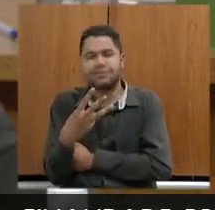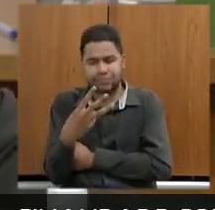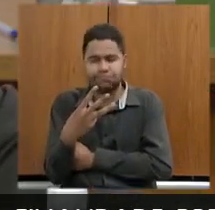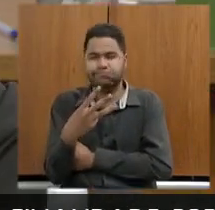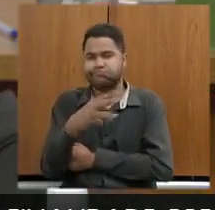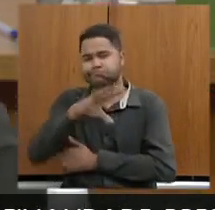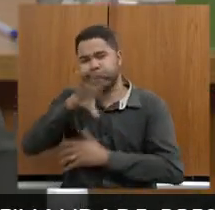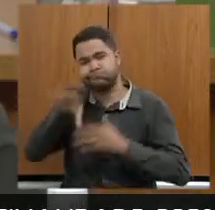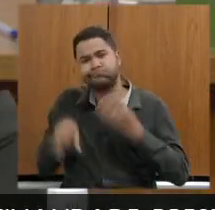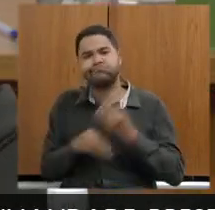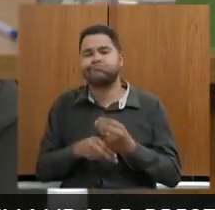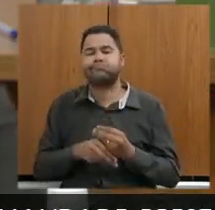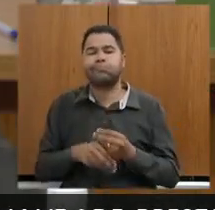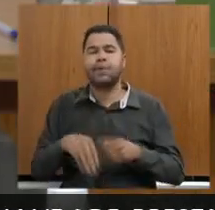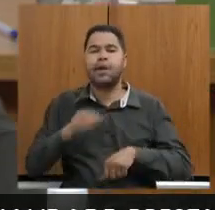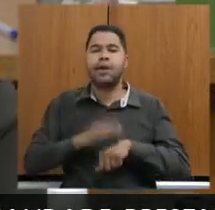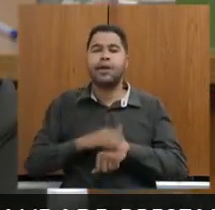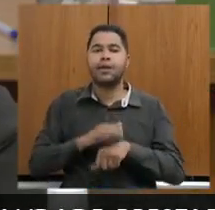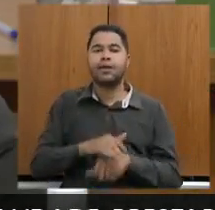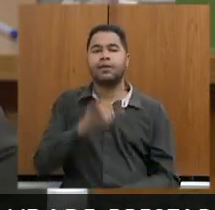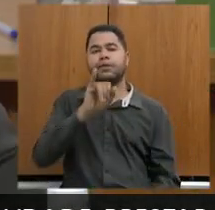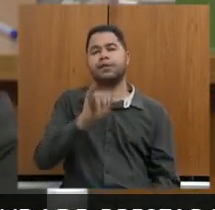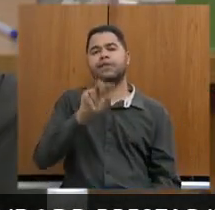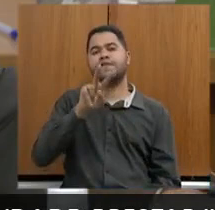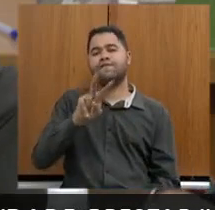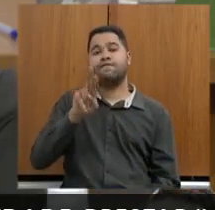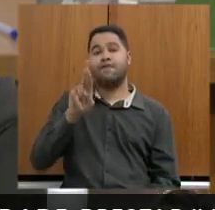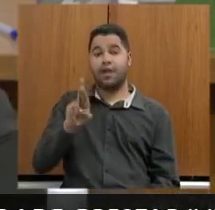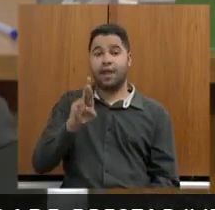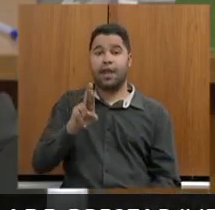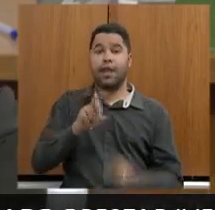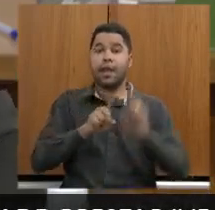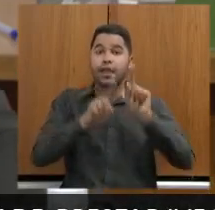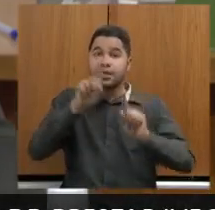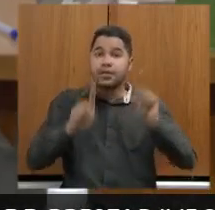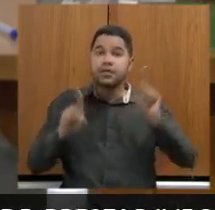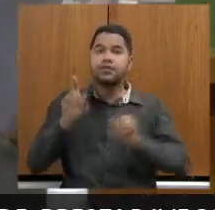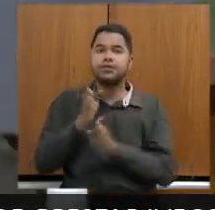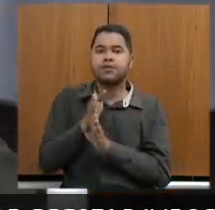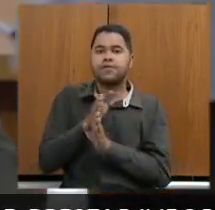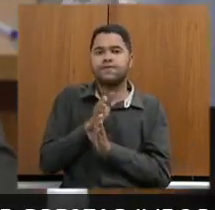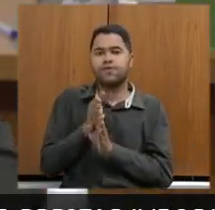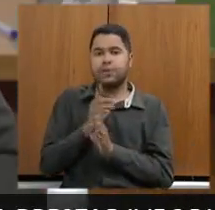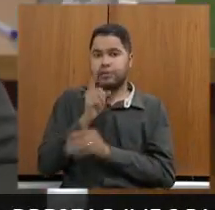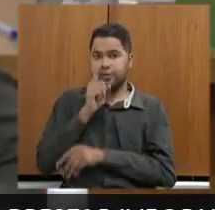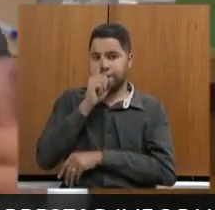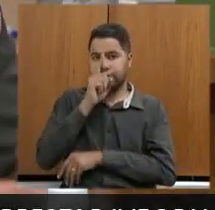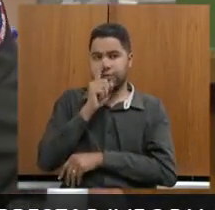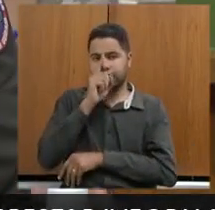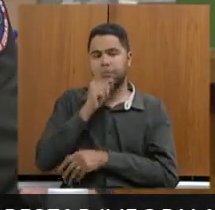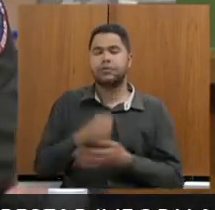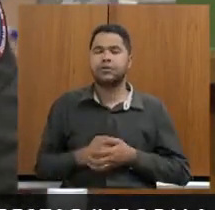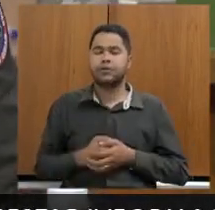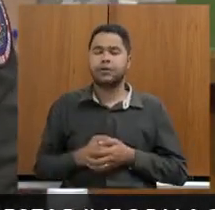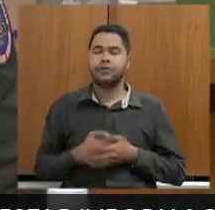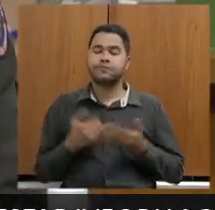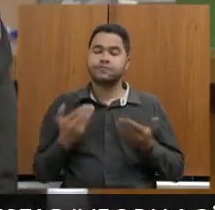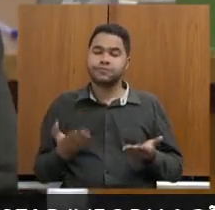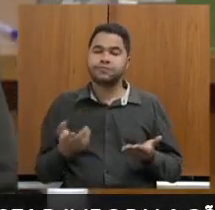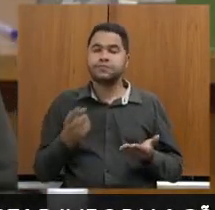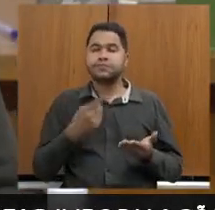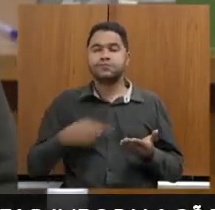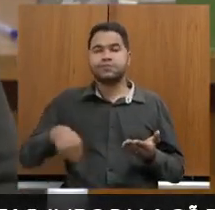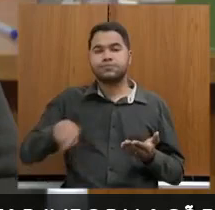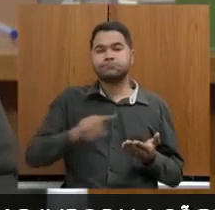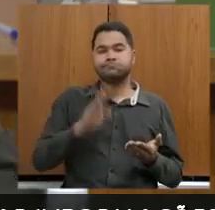congregam me chama de ITR e índice de vulnerabilidade ao risco e é dessa forma que